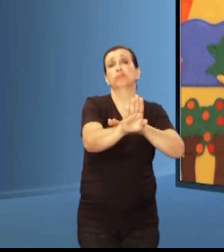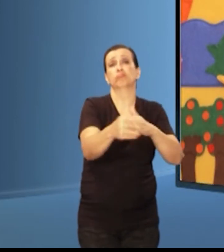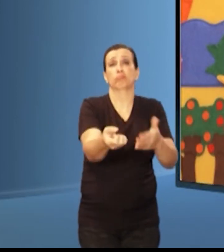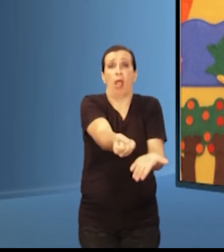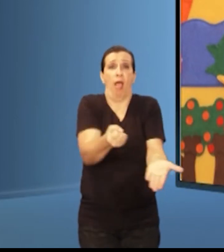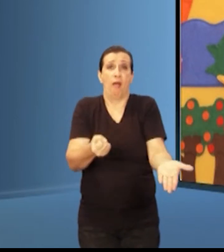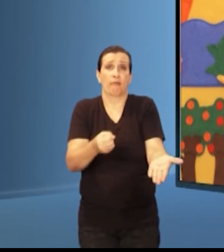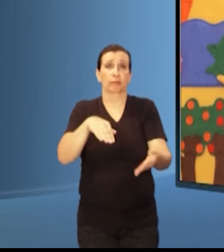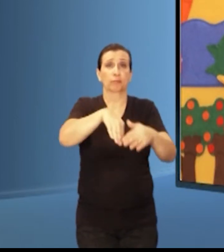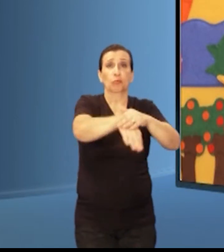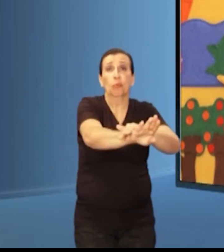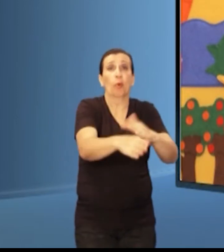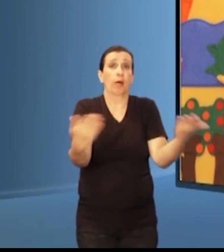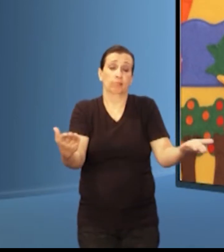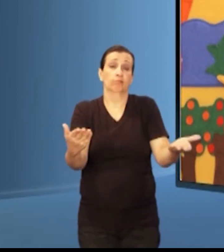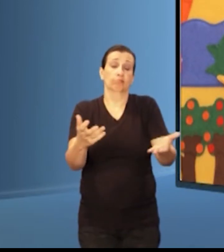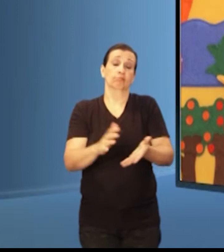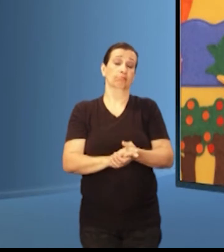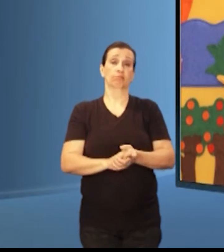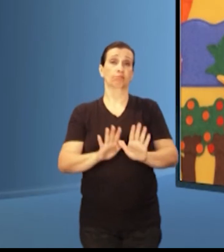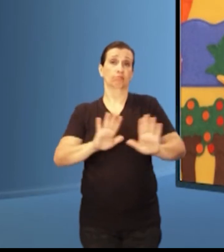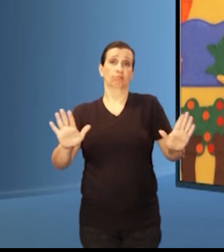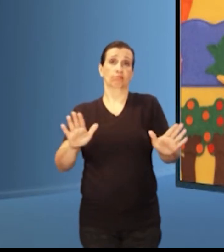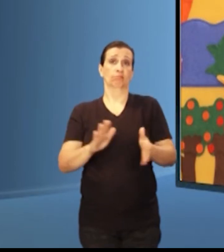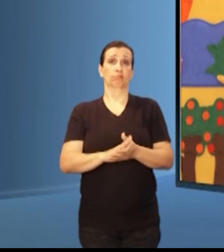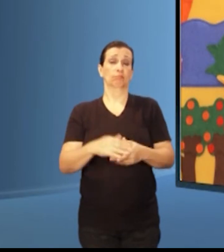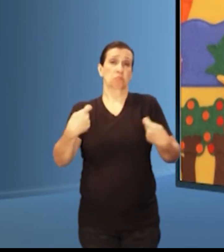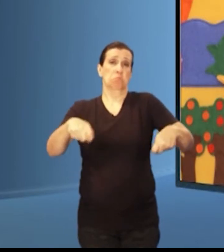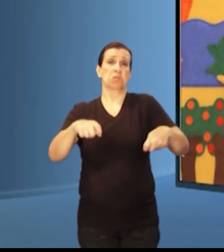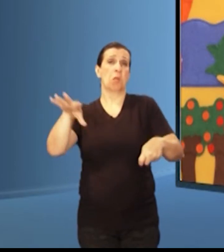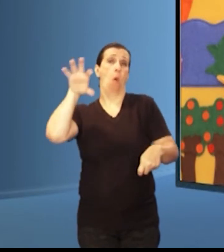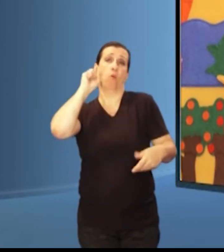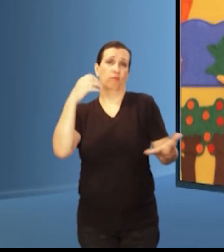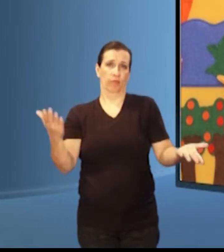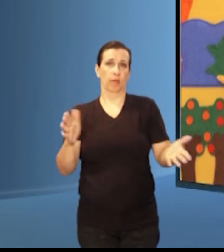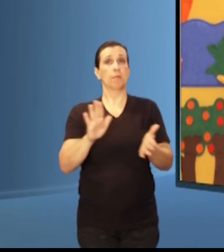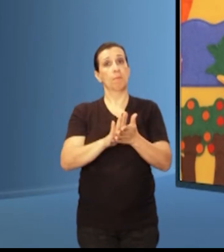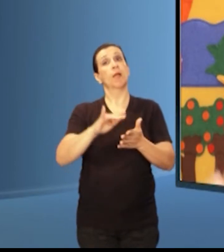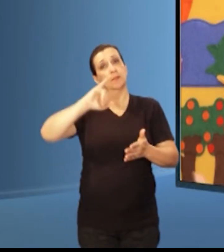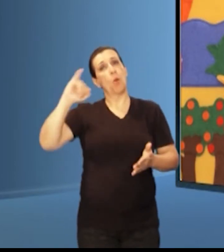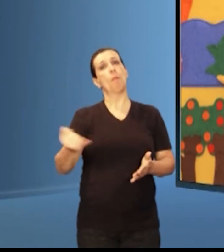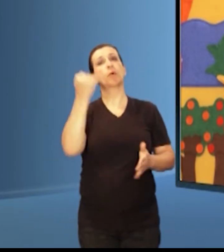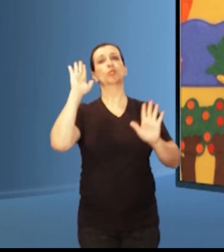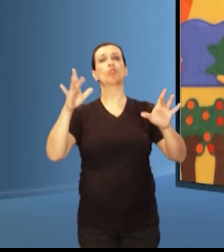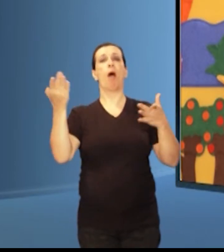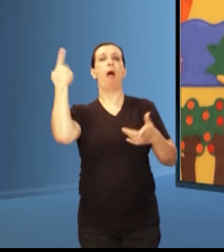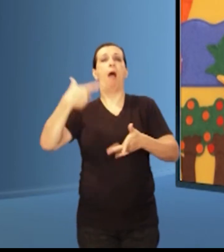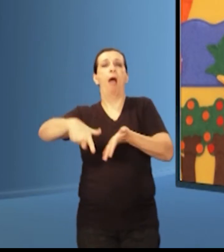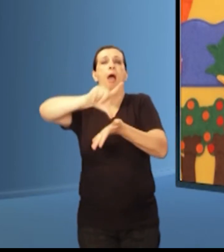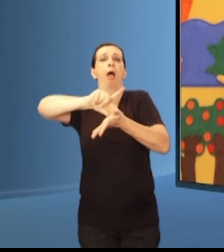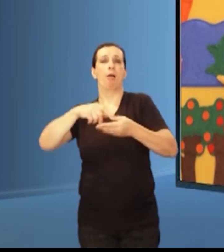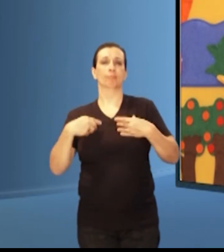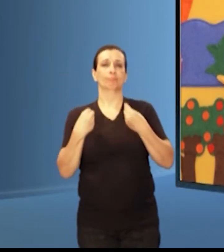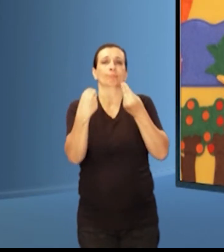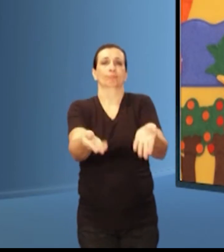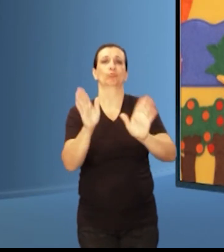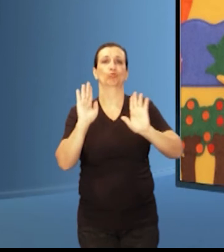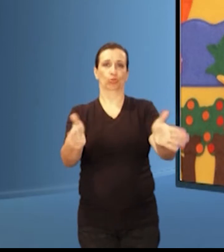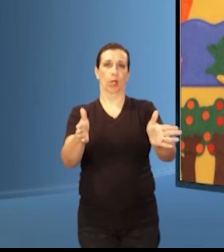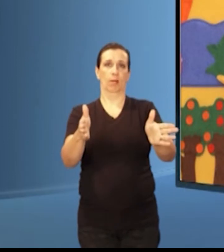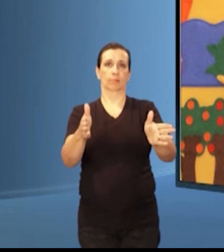ele põe na gaveta o implante e ele não vai precisar ouvir. Mas a oportunidade já foi dada a